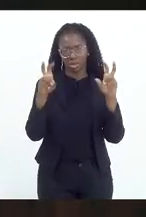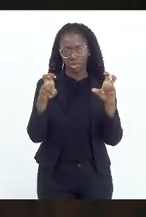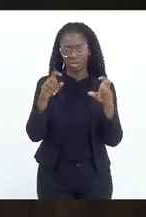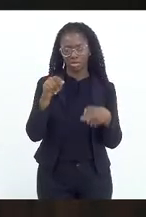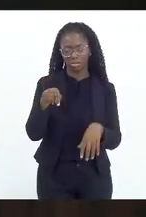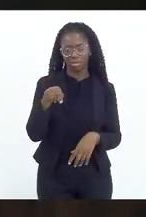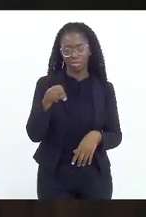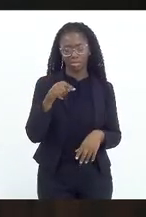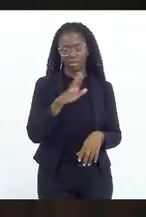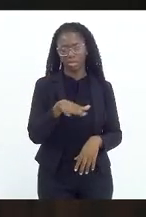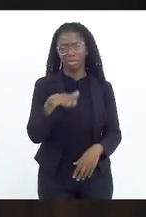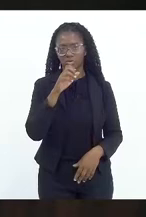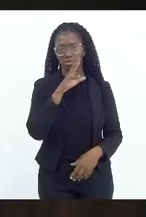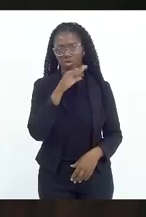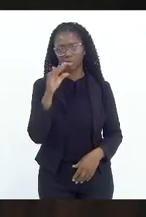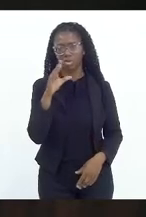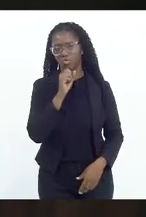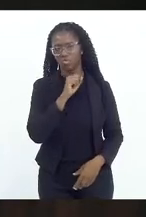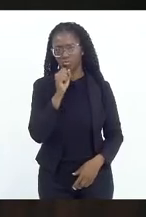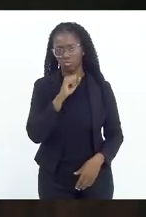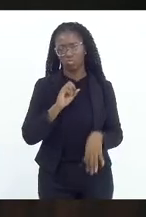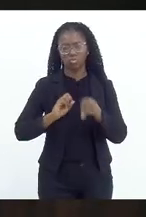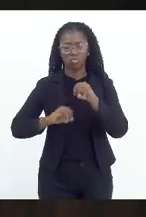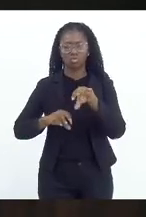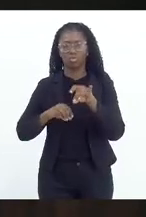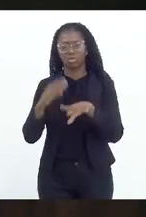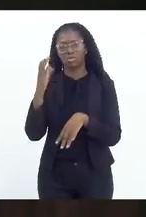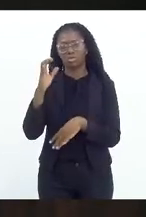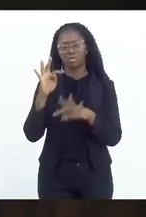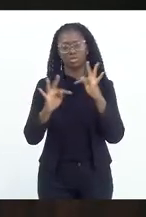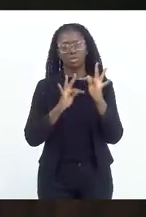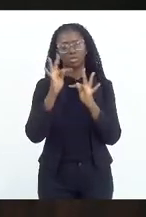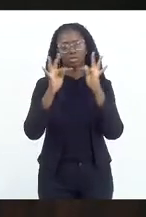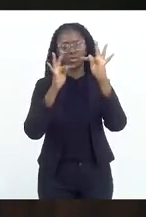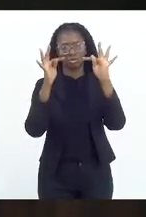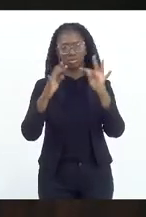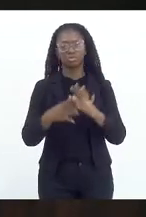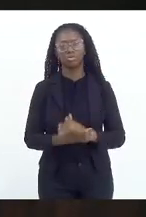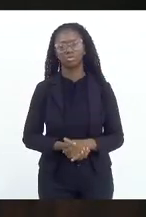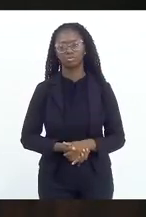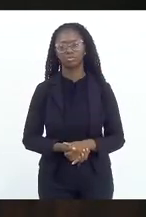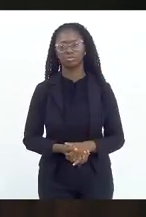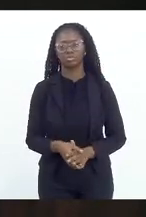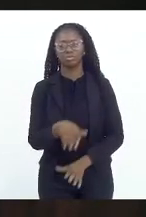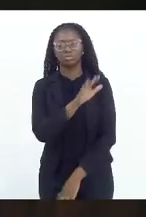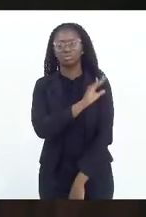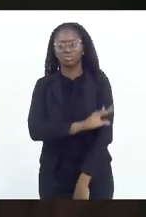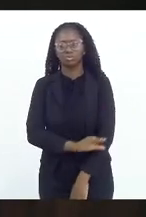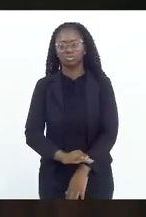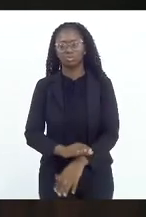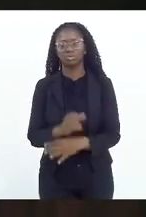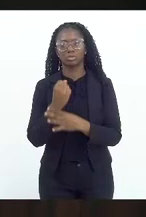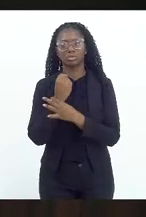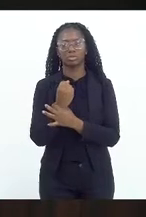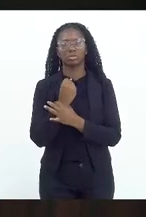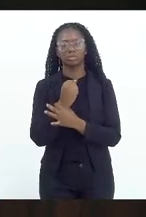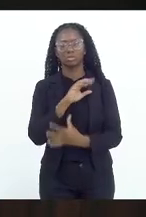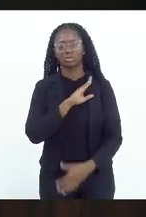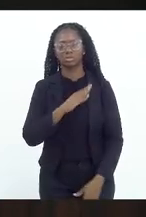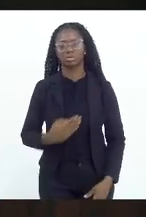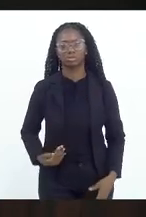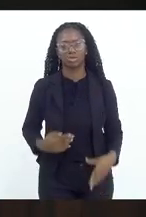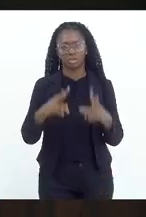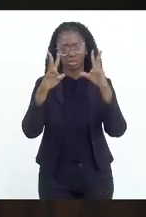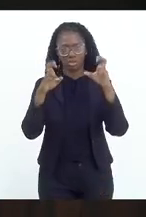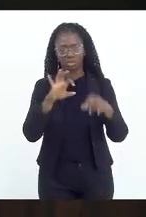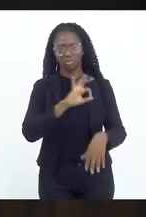do Adolescente e do Idoso, de Educação, de Ciência e Tecnologia, de Cultura, de Segurança Pública e Assuntos de